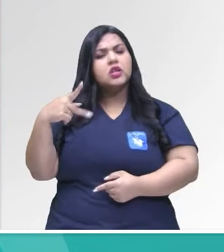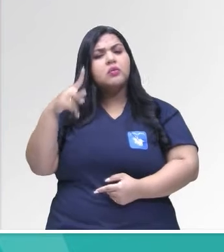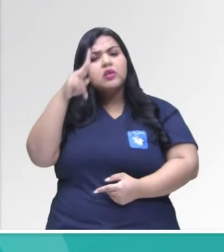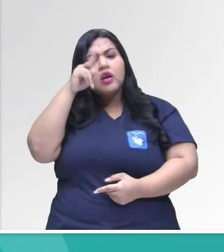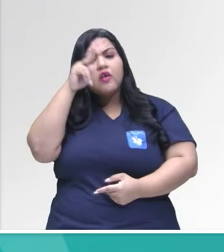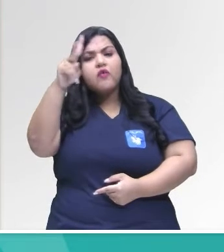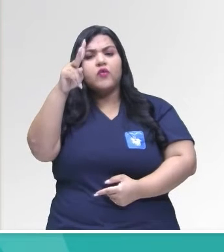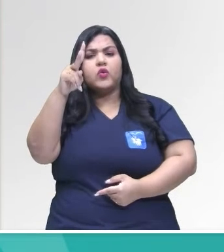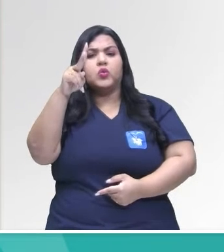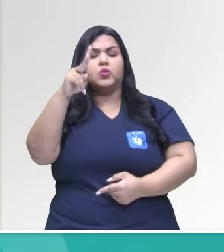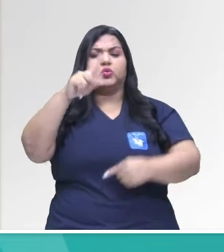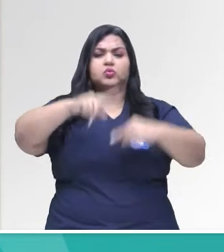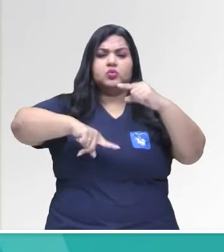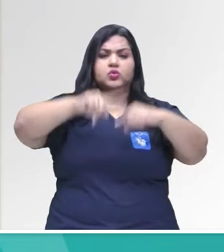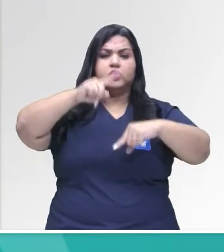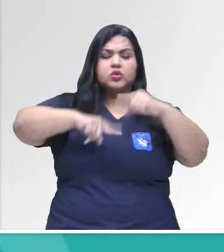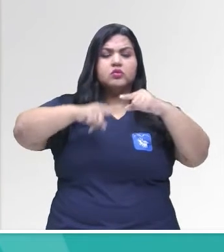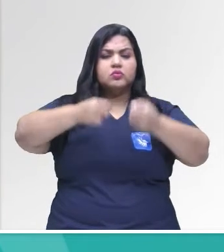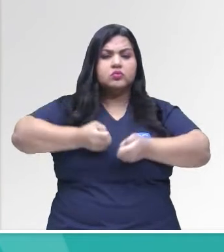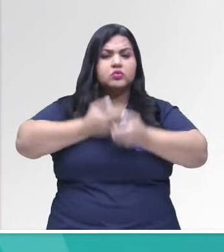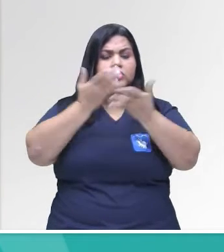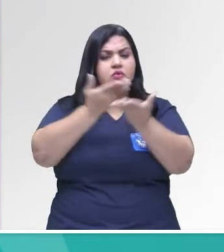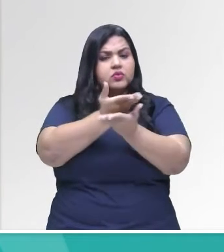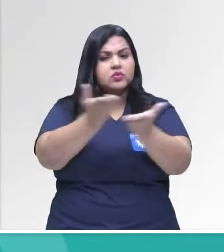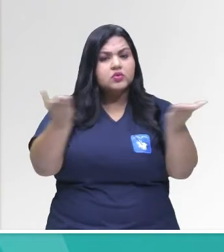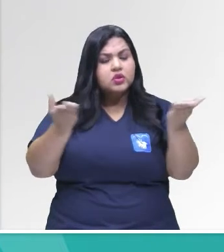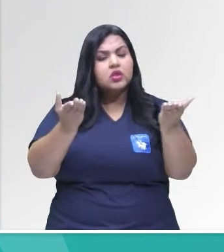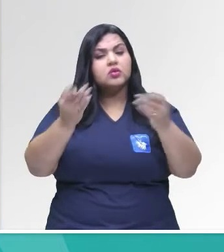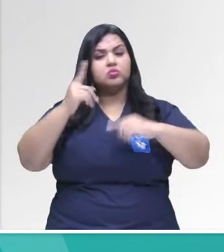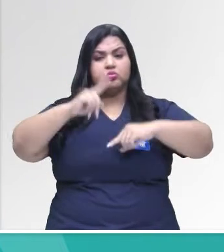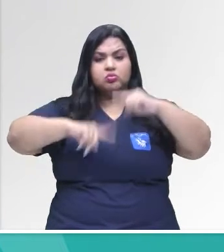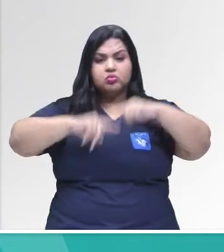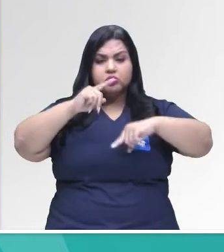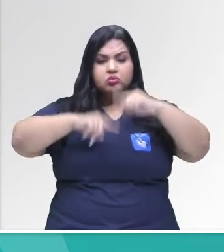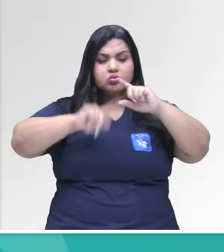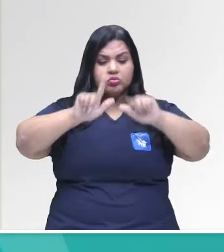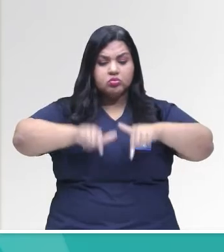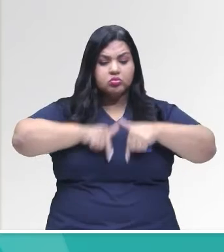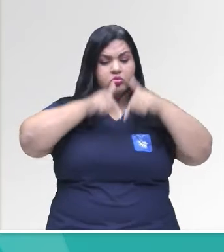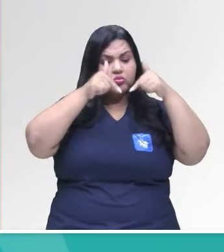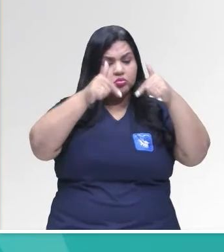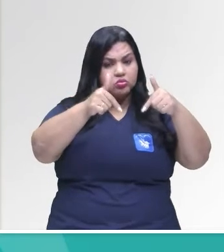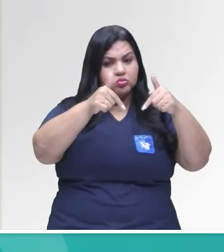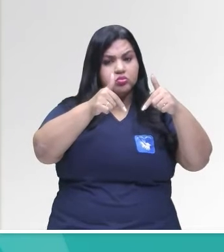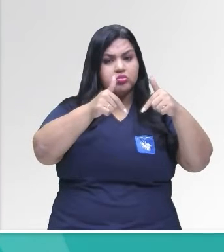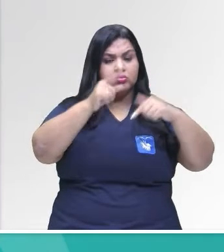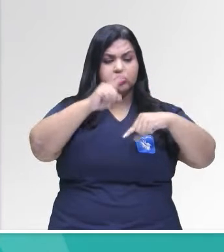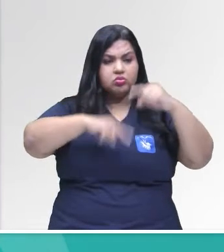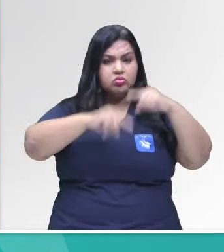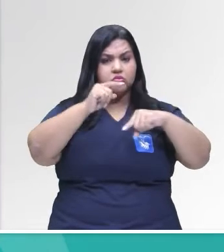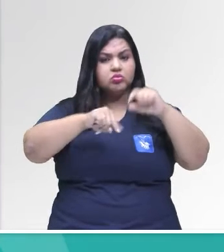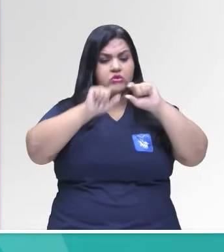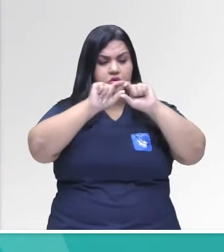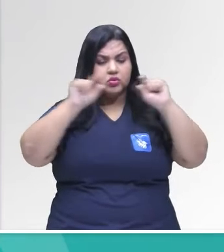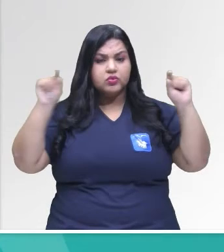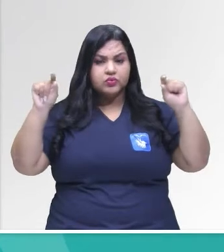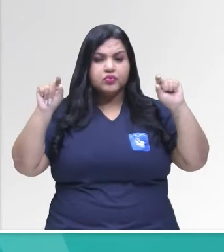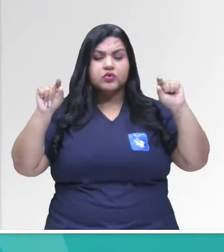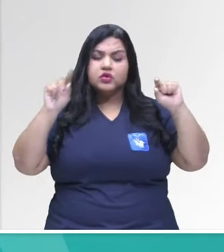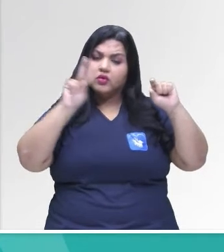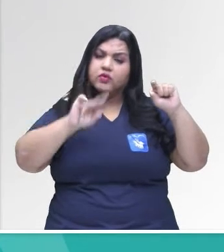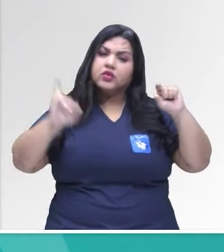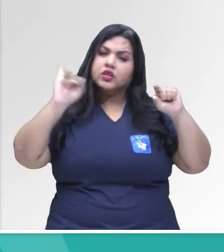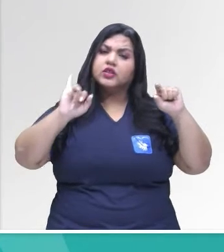que foi o que eu disse para vocês, que o objeto da ação, o objeto da oração, é que